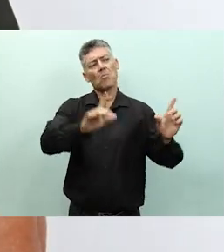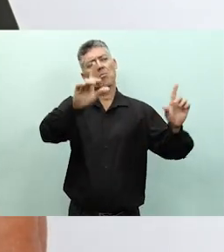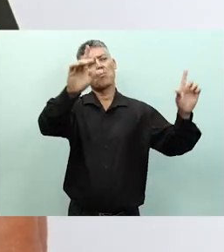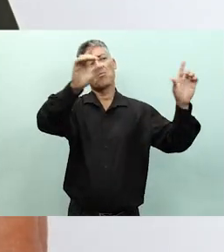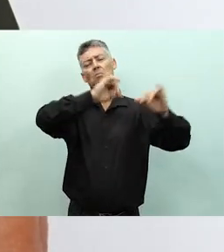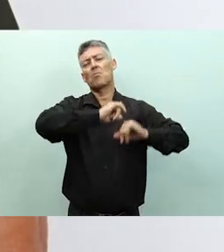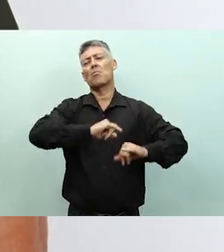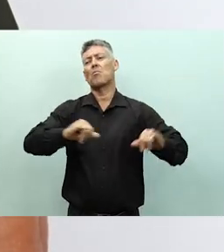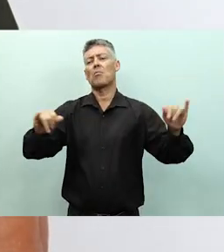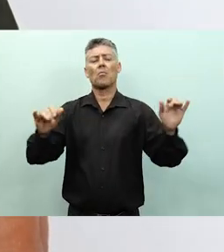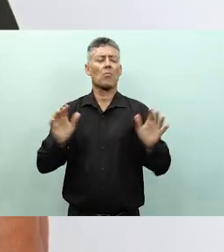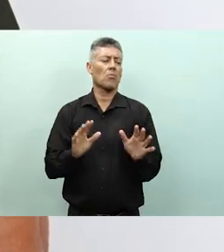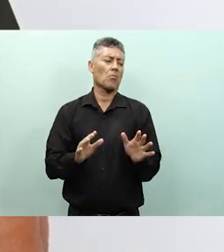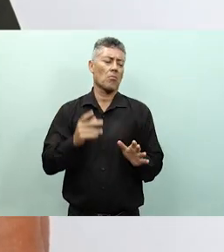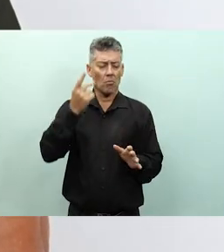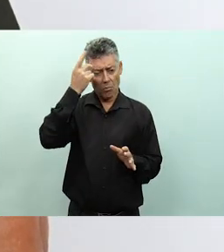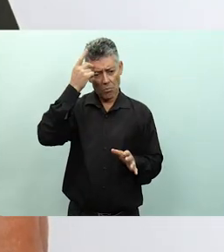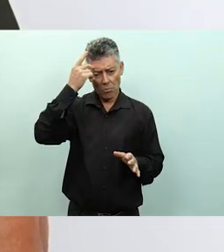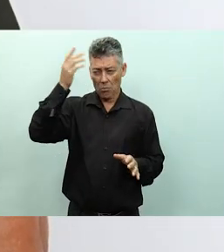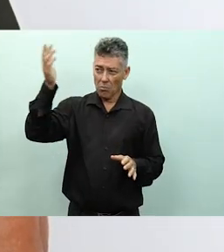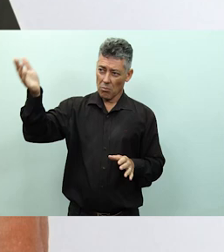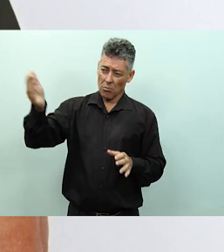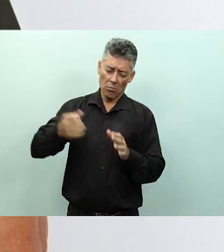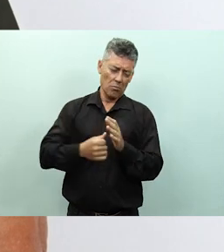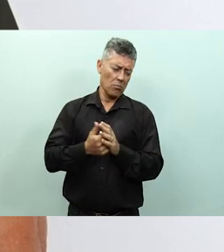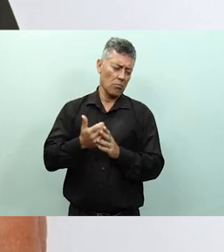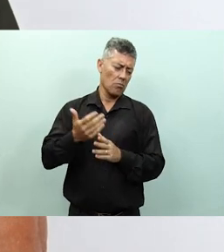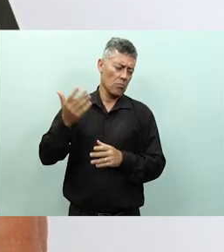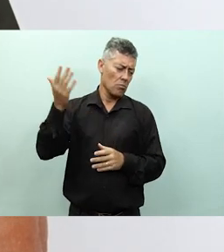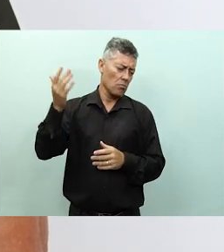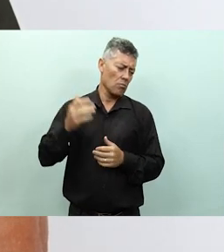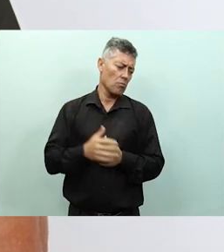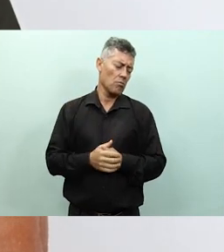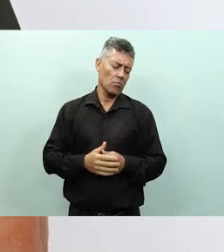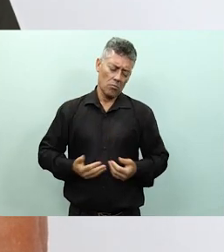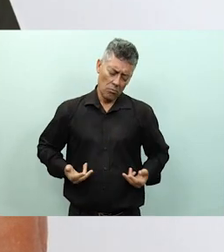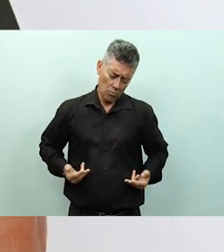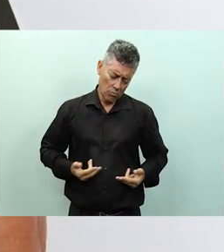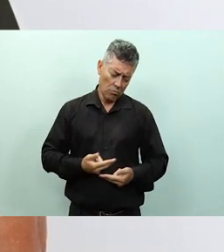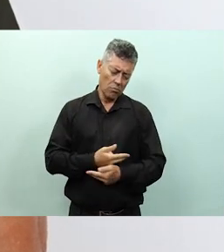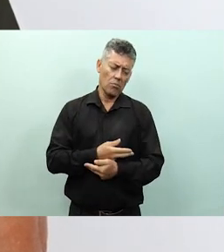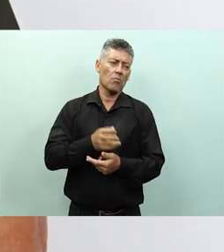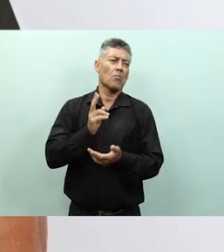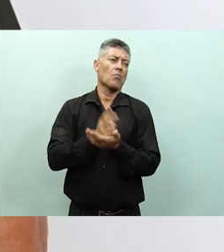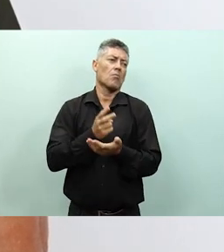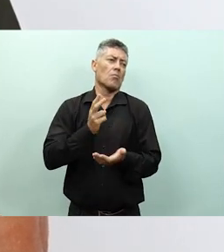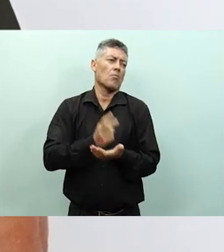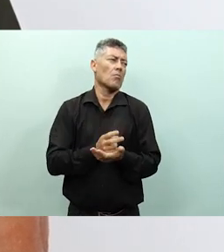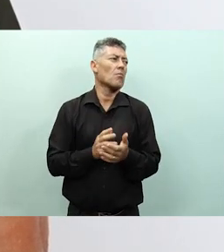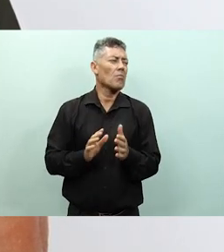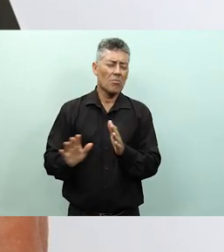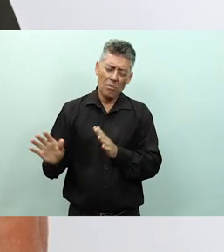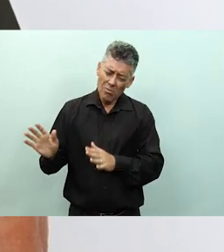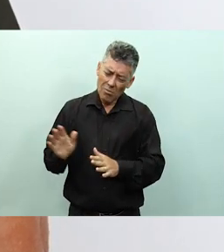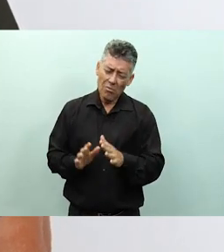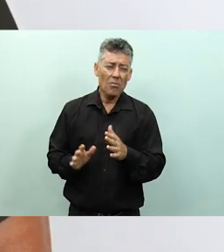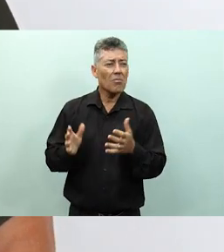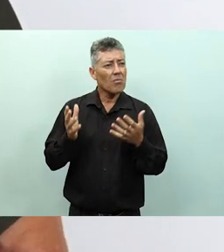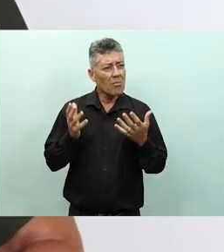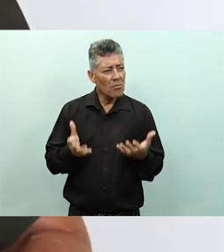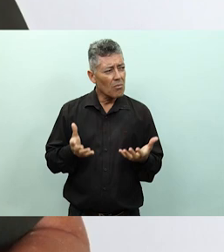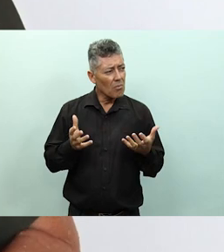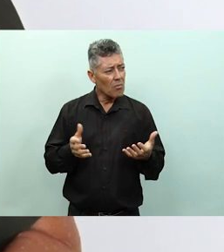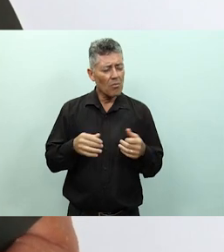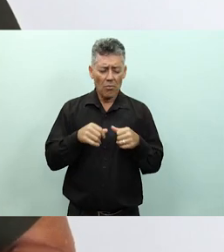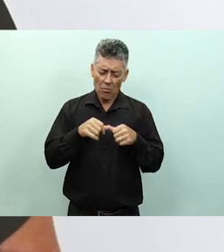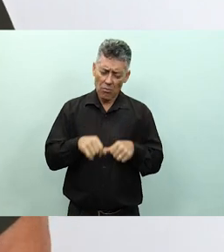não fez campanha. Ela estava em São Paulo, foi várias vezes, ela fez algumas outras cirurgias. E foi muito delicado, porque